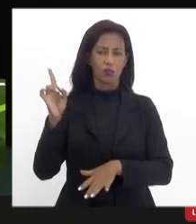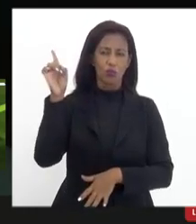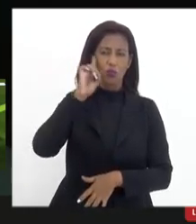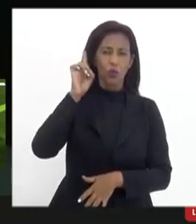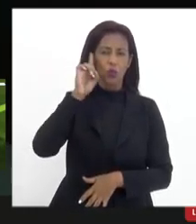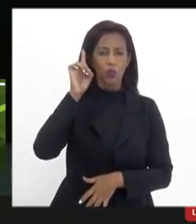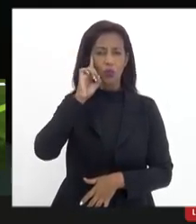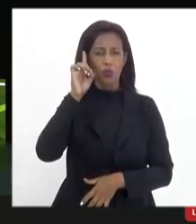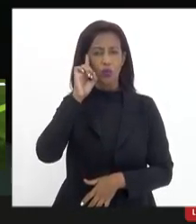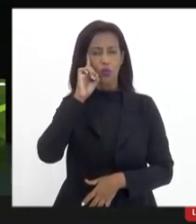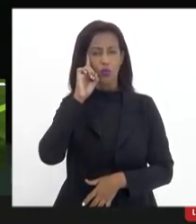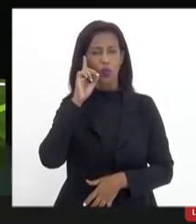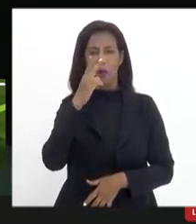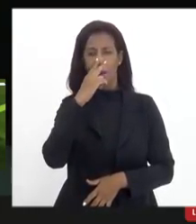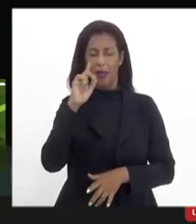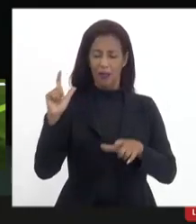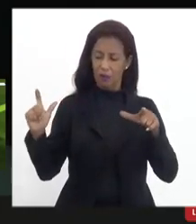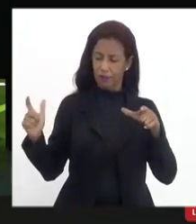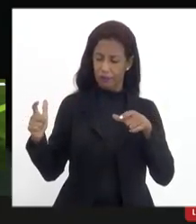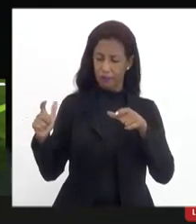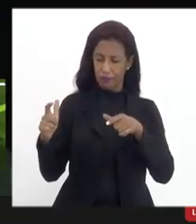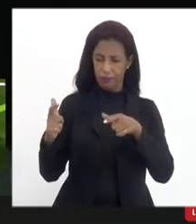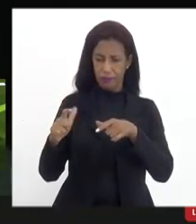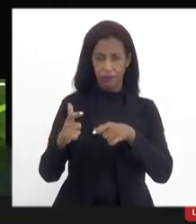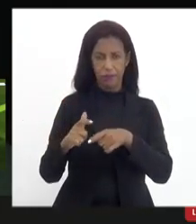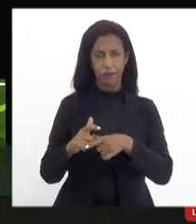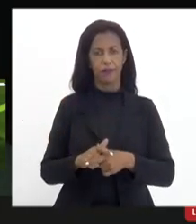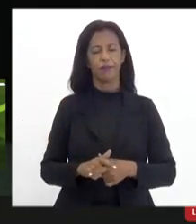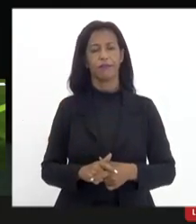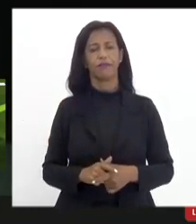ficar sendo reduzidos.